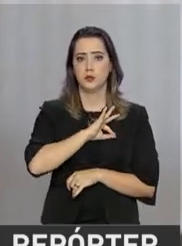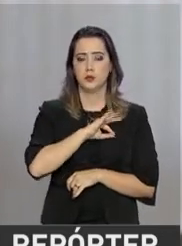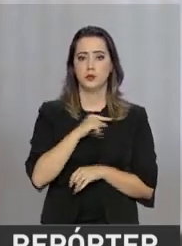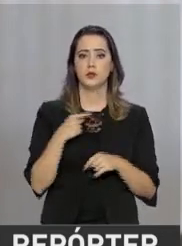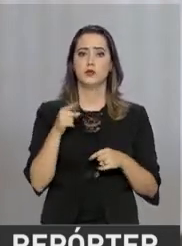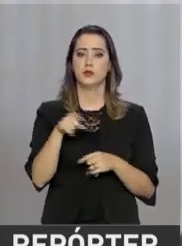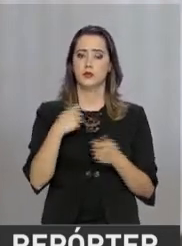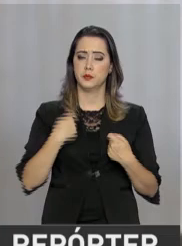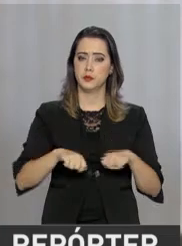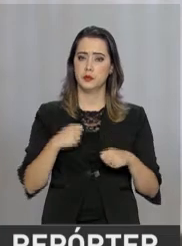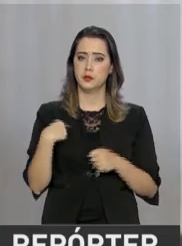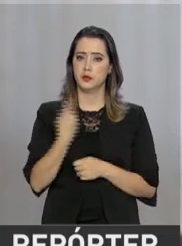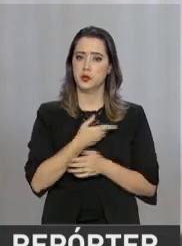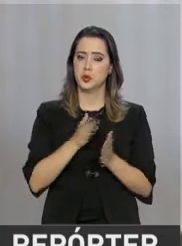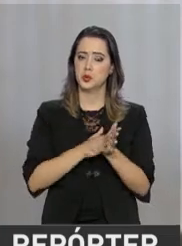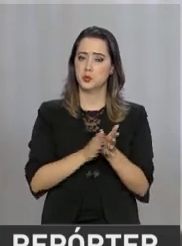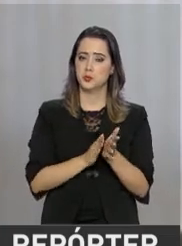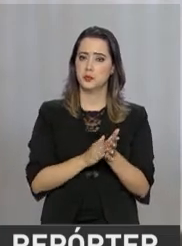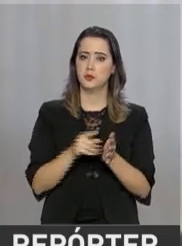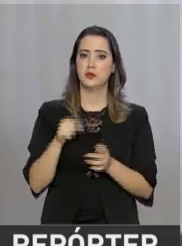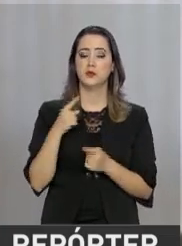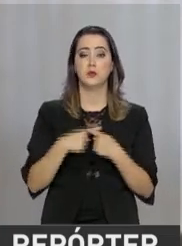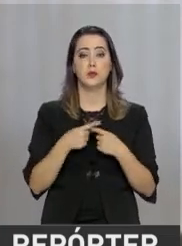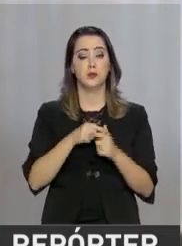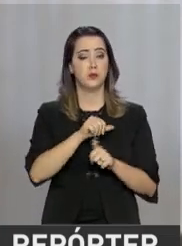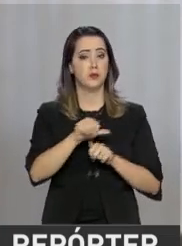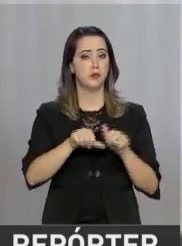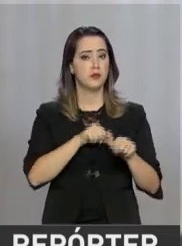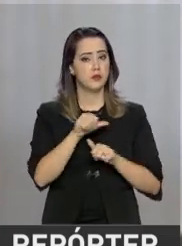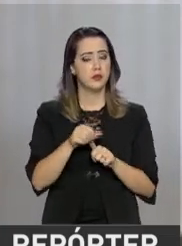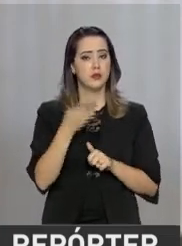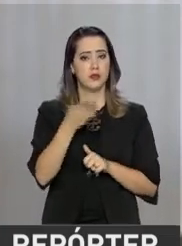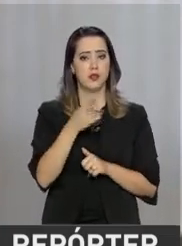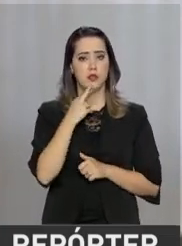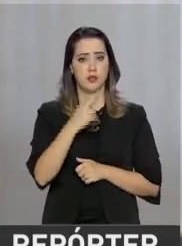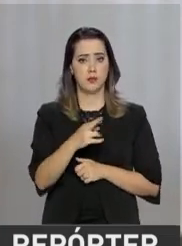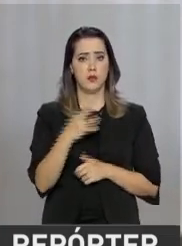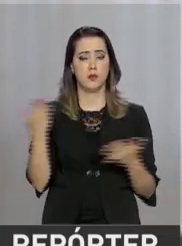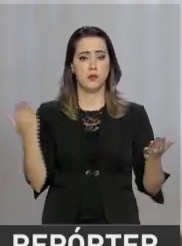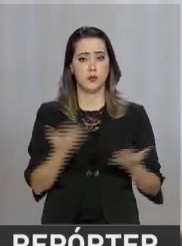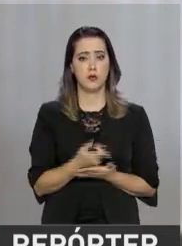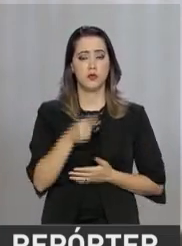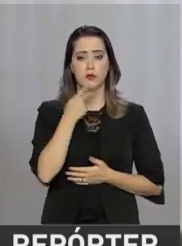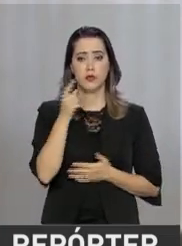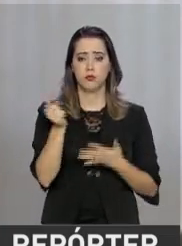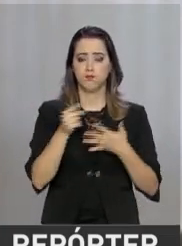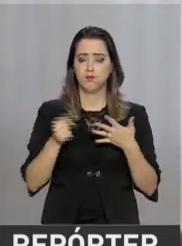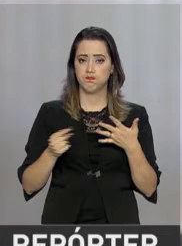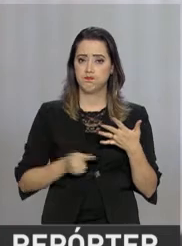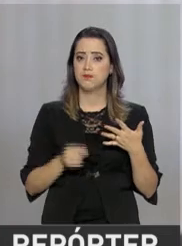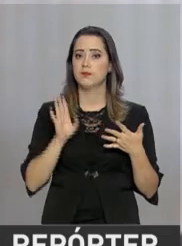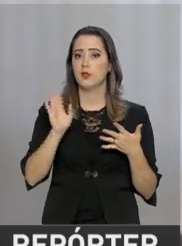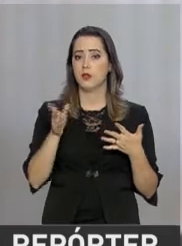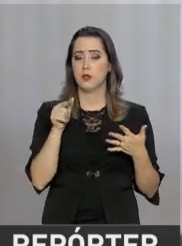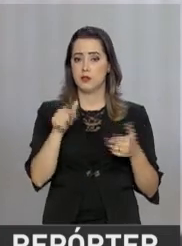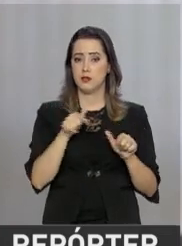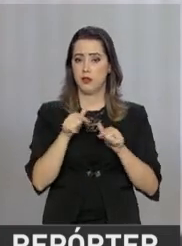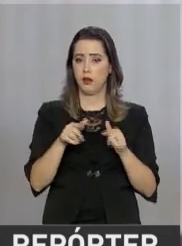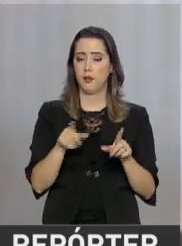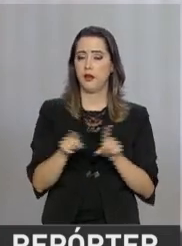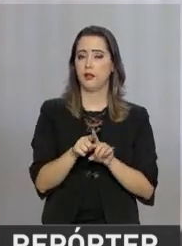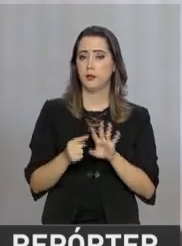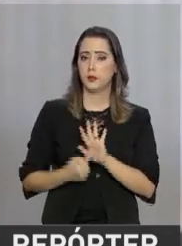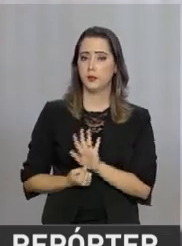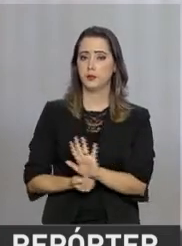E elas merecem o nosso aplauso, porque além dos resultados que aqui eu relatei, essa operação também